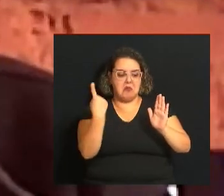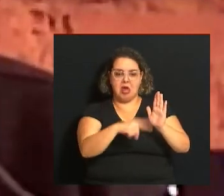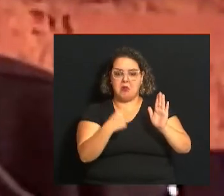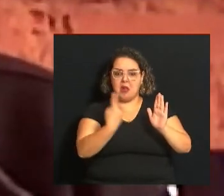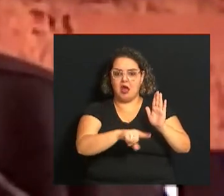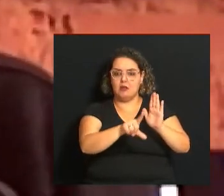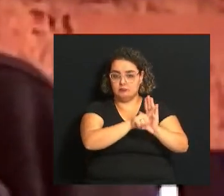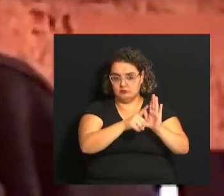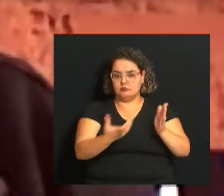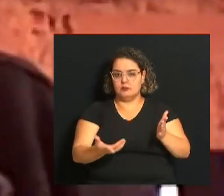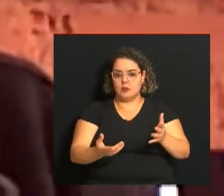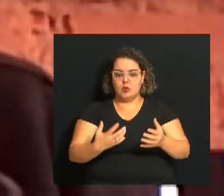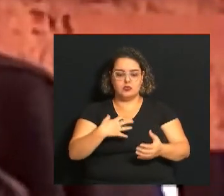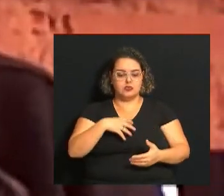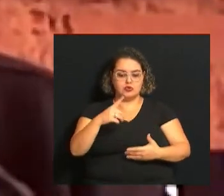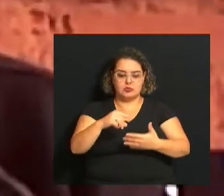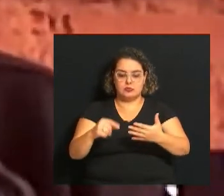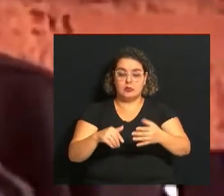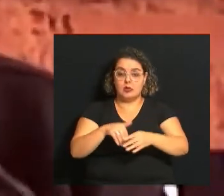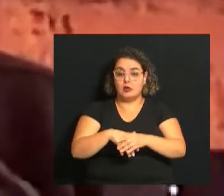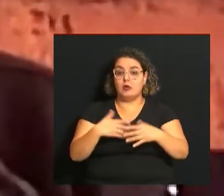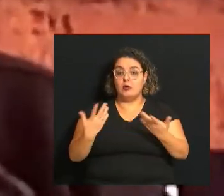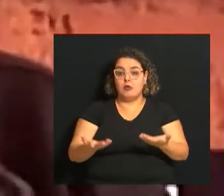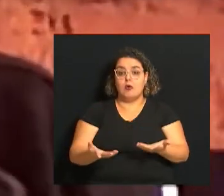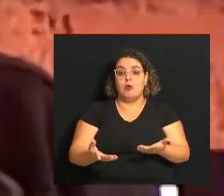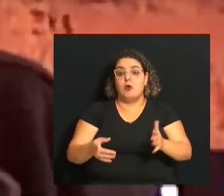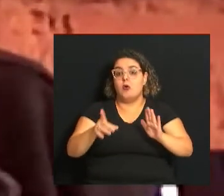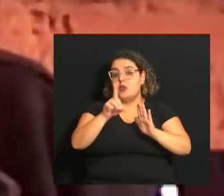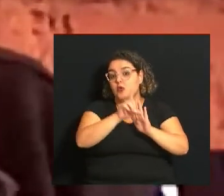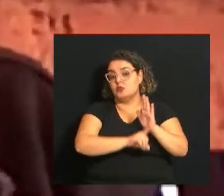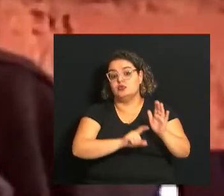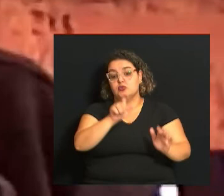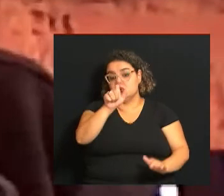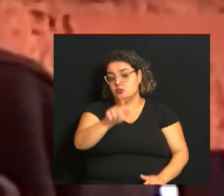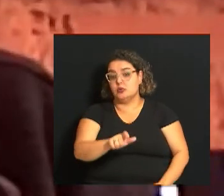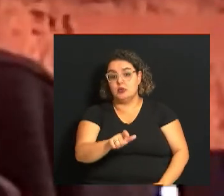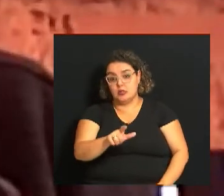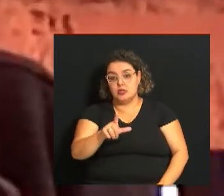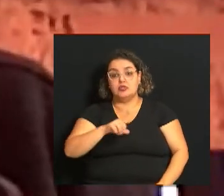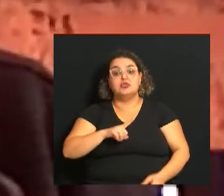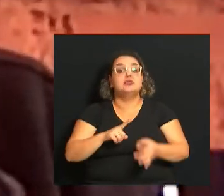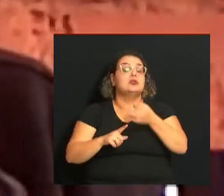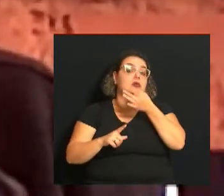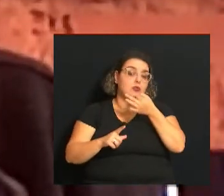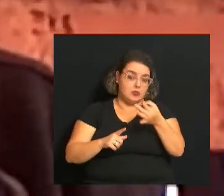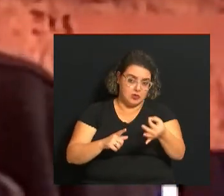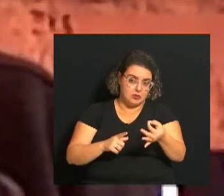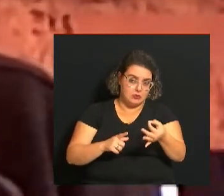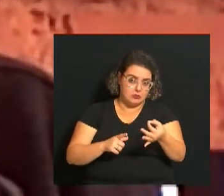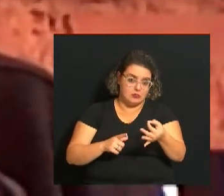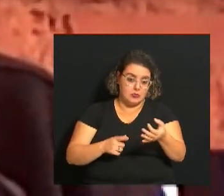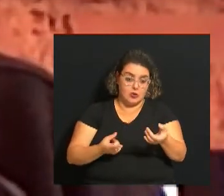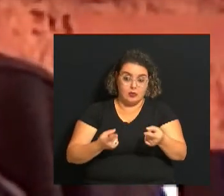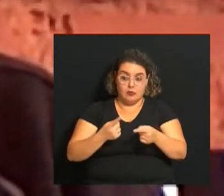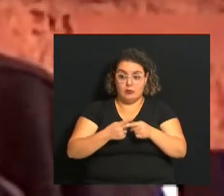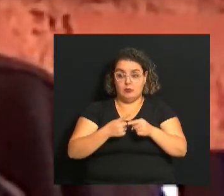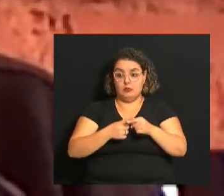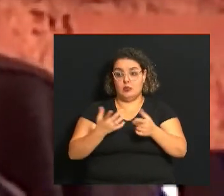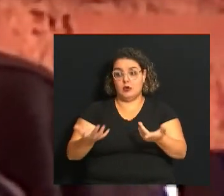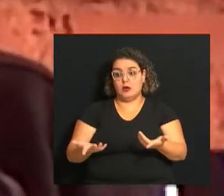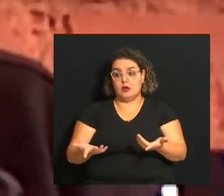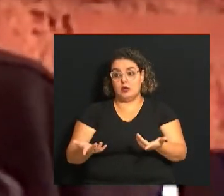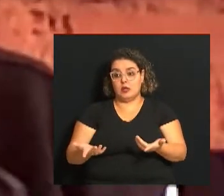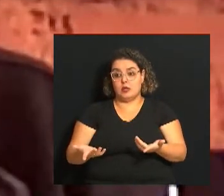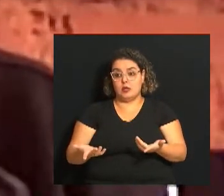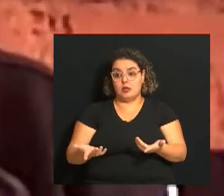são realizadas, ou o direito do outro de também ter opinião, né? Porque